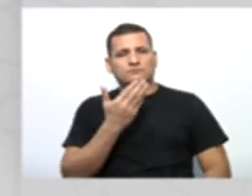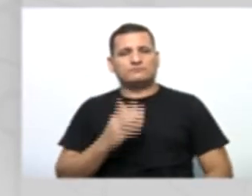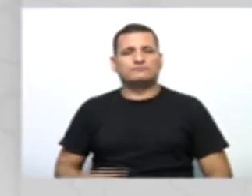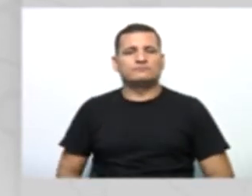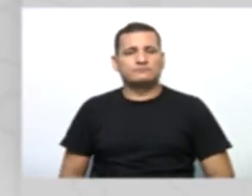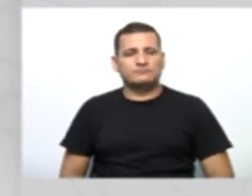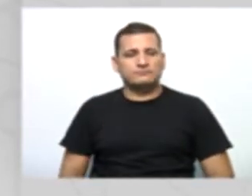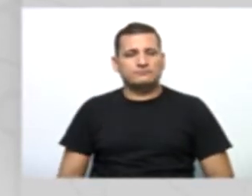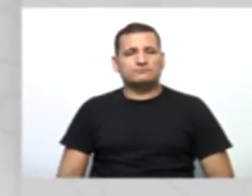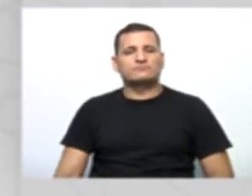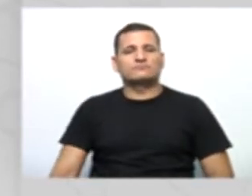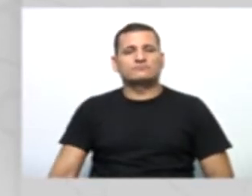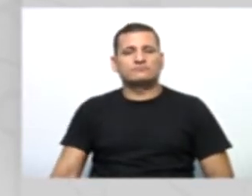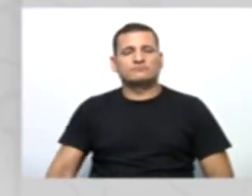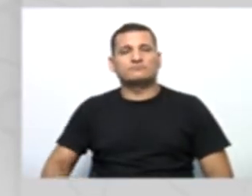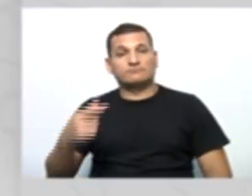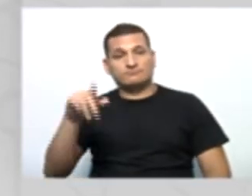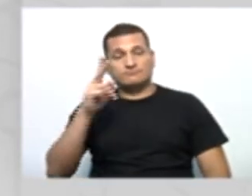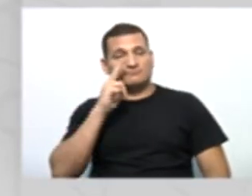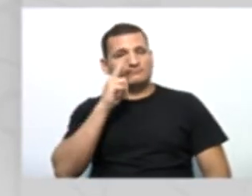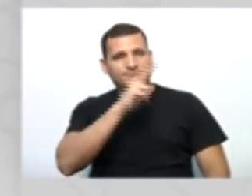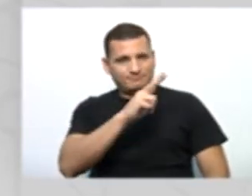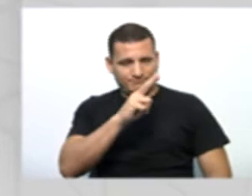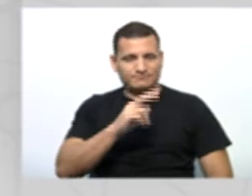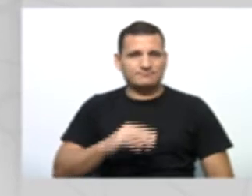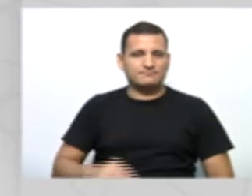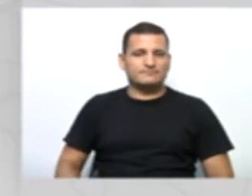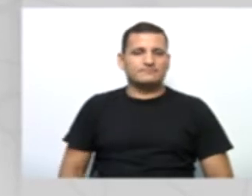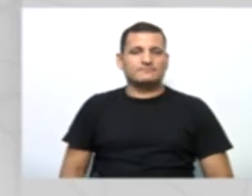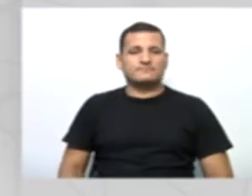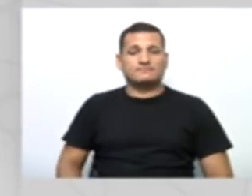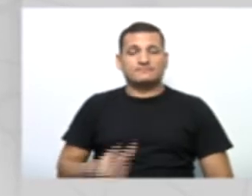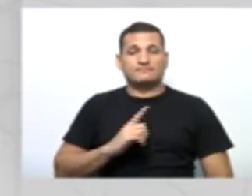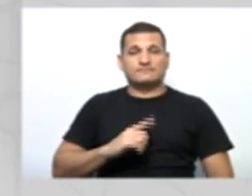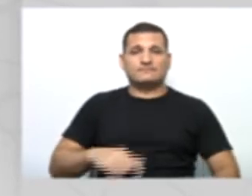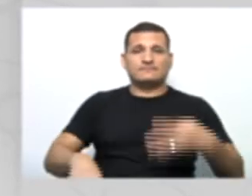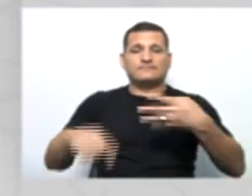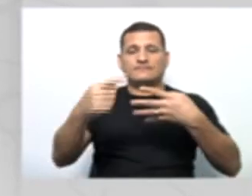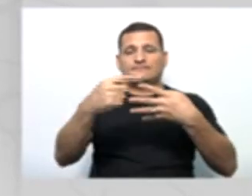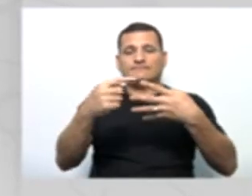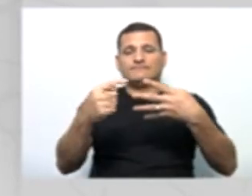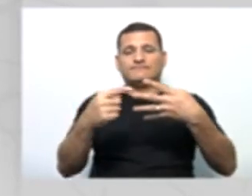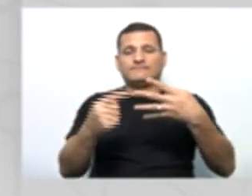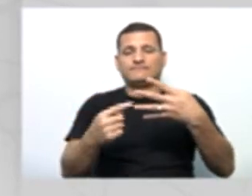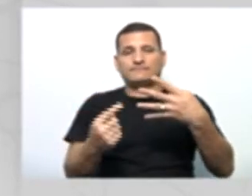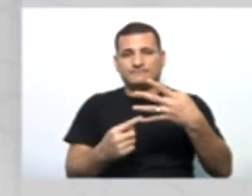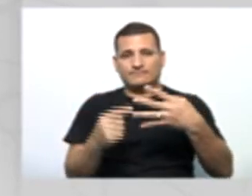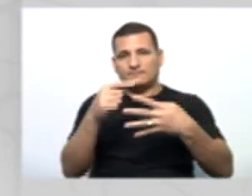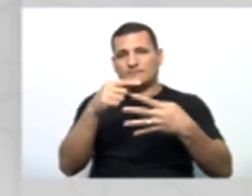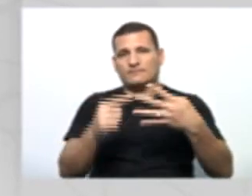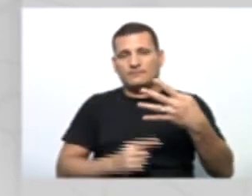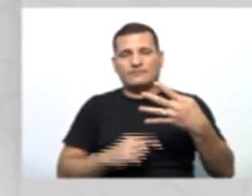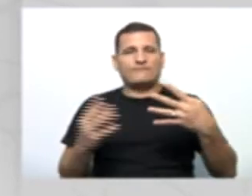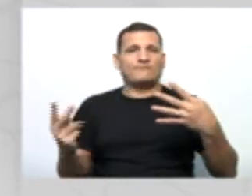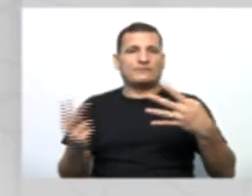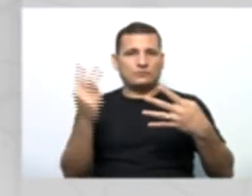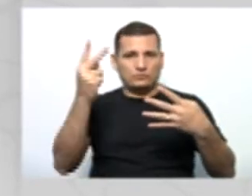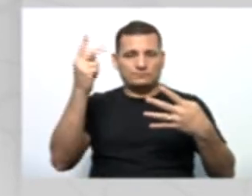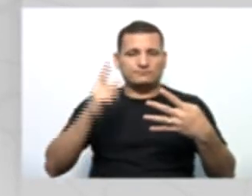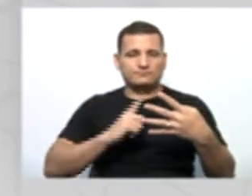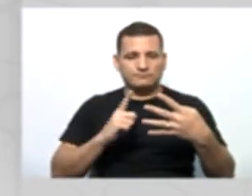imagem? Exatamente. Dê uma olhada nesse quadro que nós temos as 4 virtudes cardeais. Como eu falei ainda